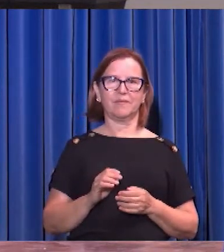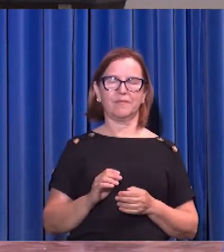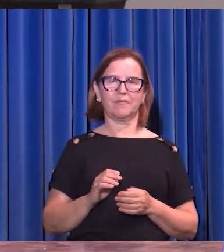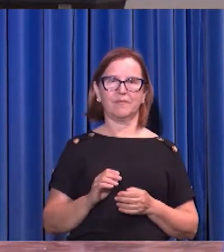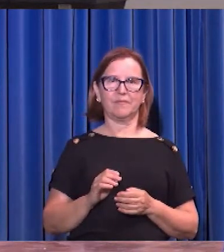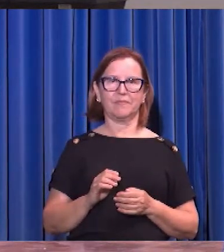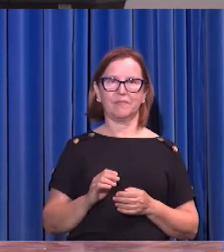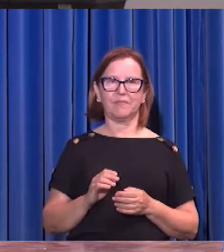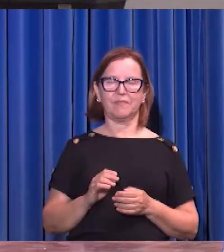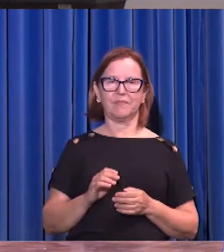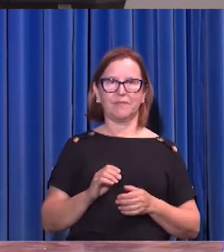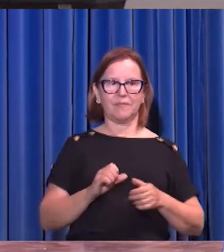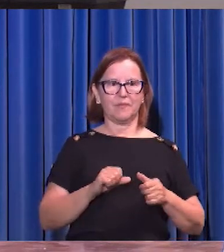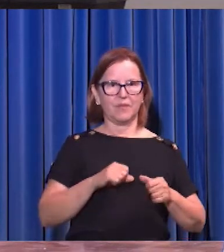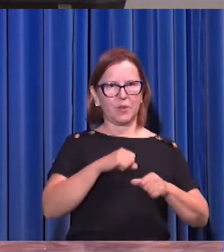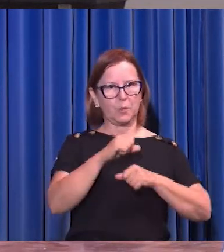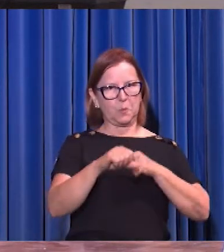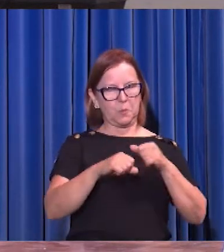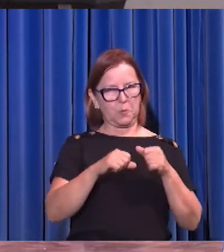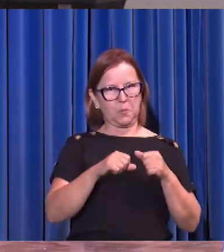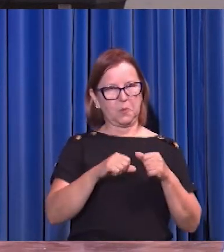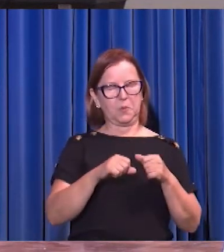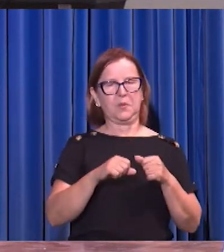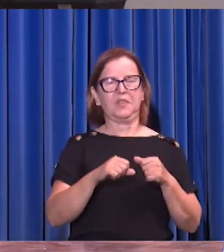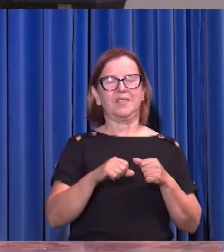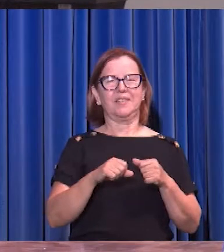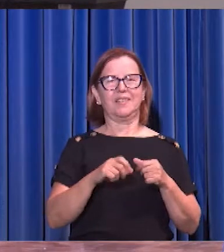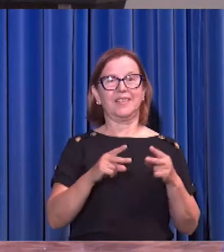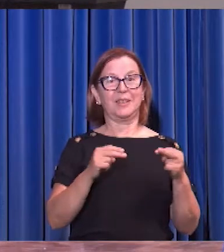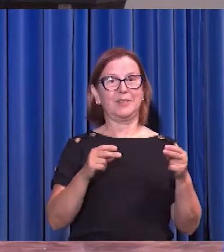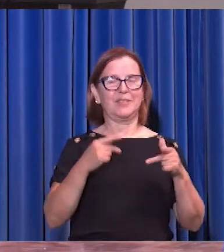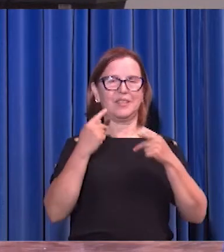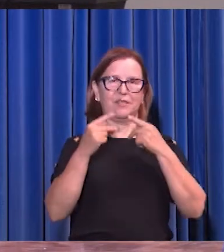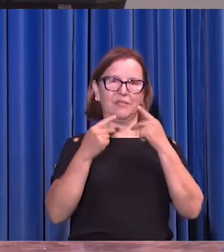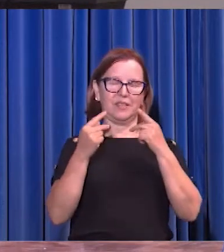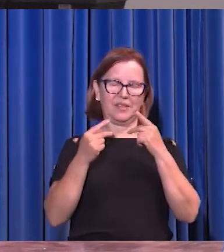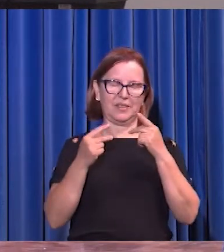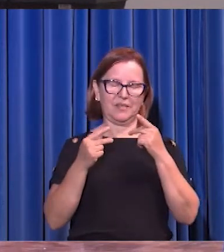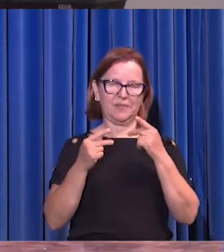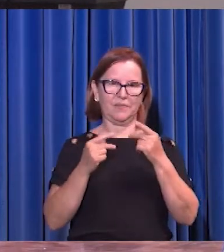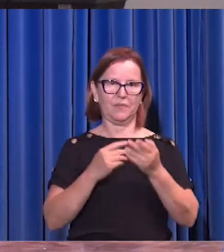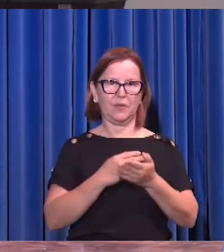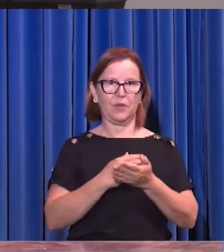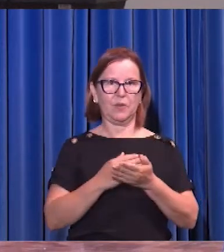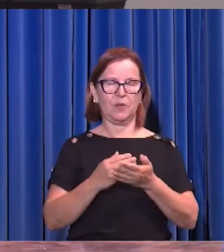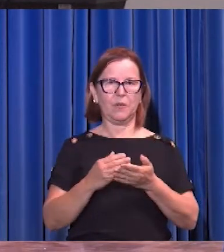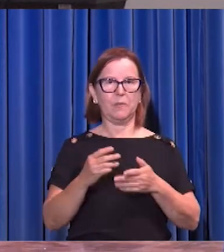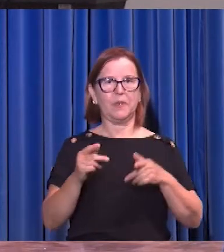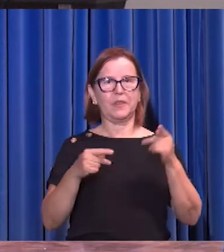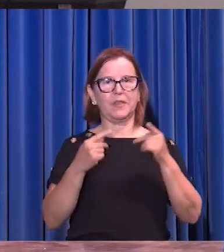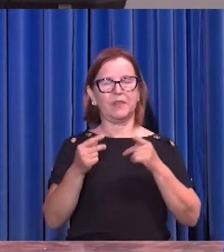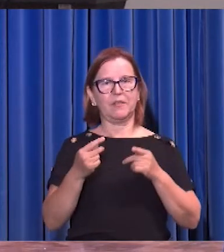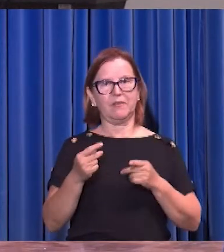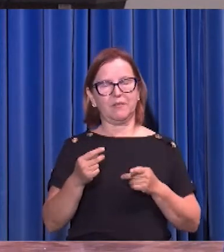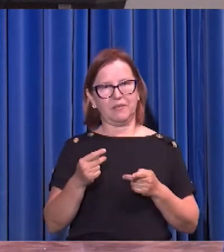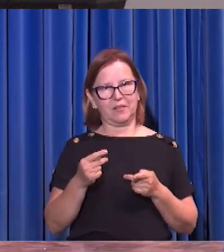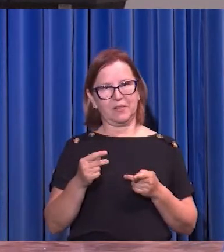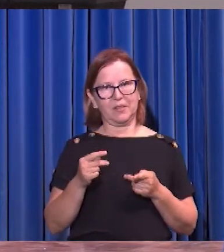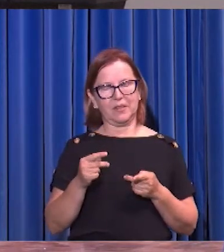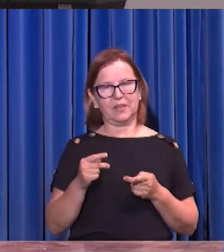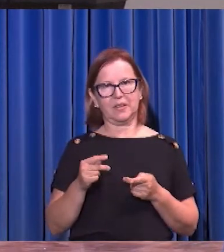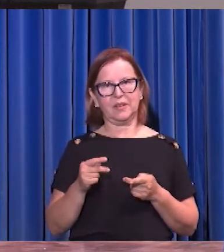mudança aqui na sua fala. Ele passa do singular para o plural. E ele usa o